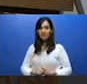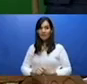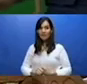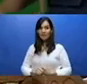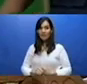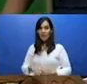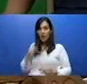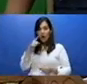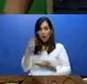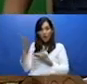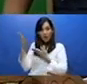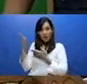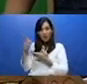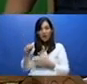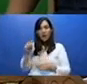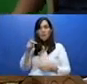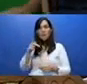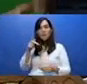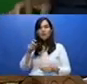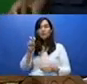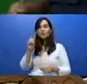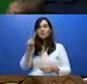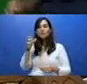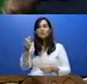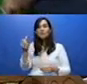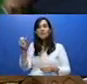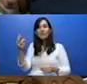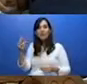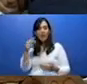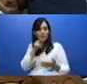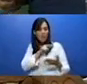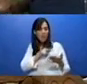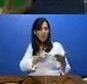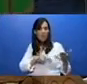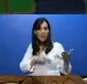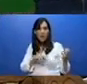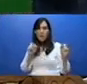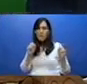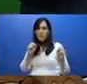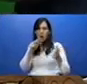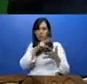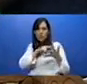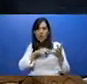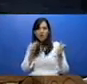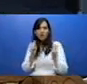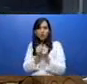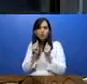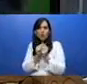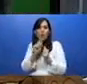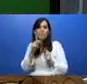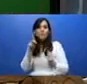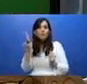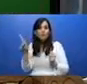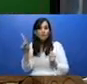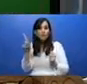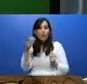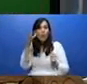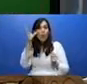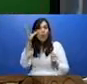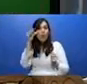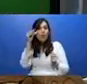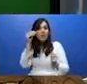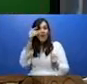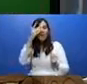Aqui na página 263 é o ler, tá? Você pode ler junto comigo uma curiosidade